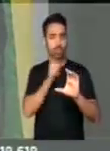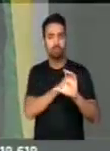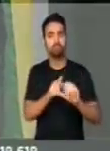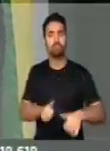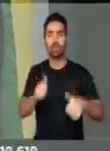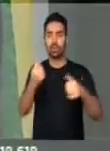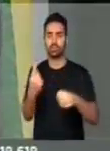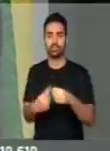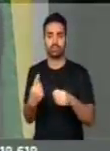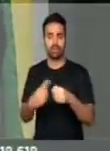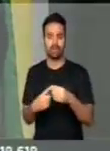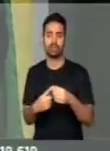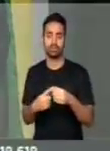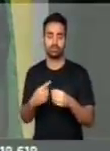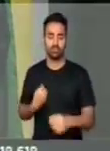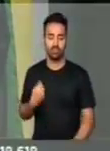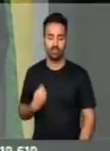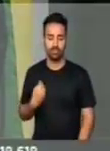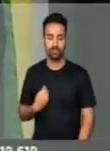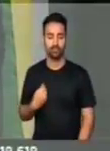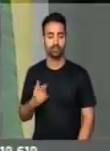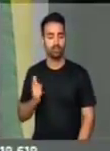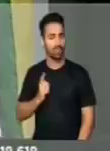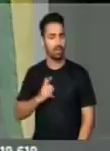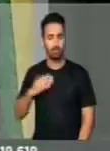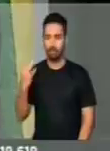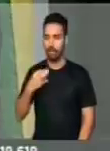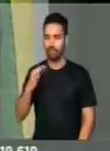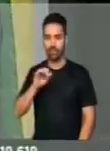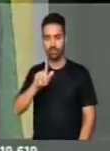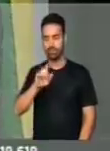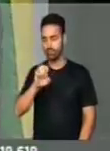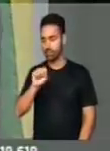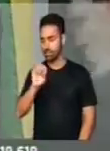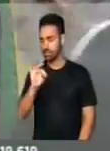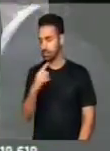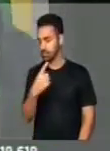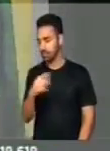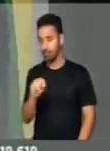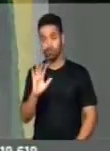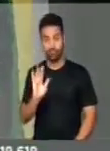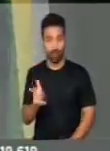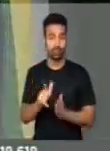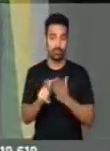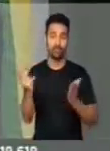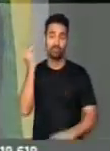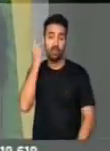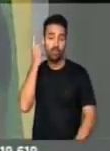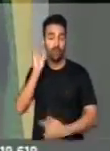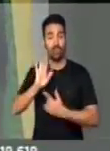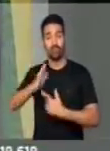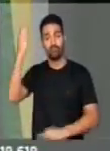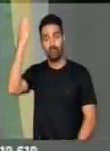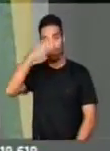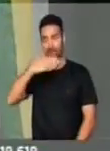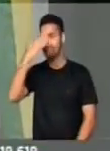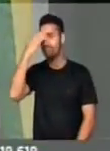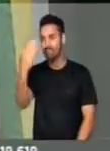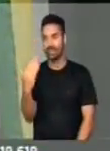se viver, uma cidade também exemplo de gestão, apresentada aqui pela Folha de São Paulo. Muito obrigada, senhor presidente Gilberto Nascimento.